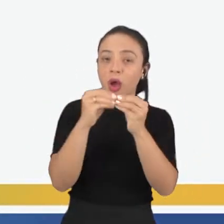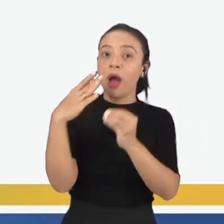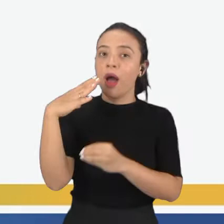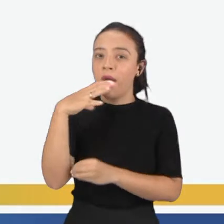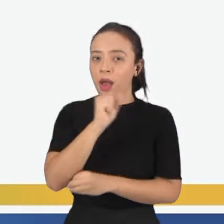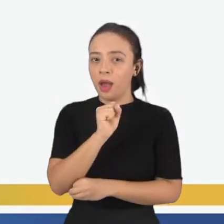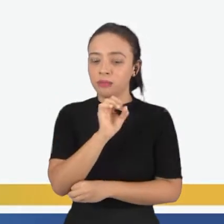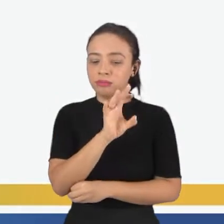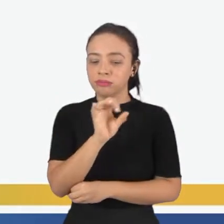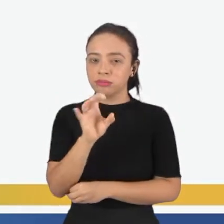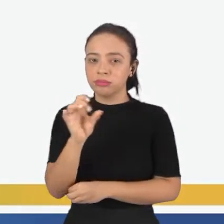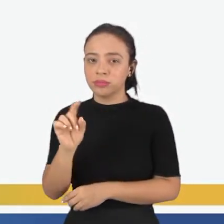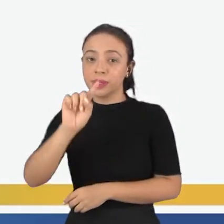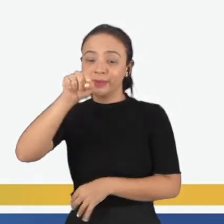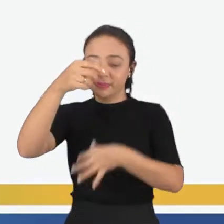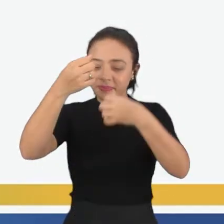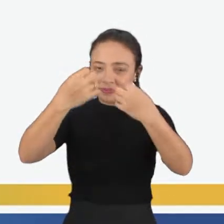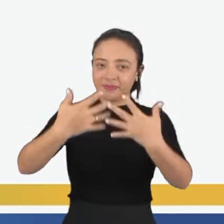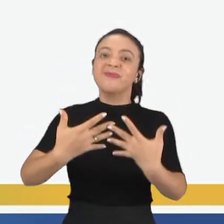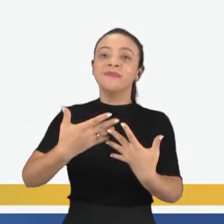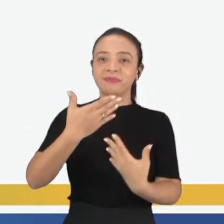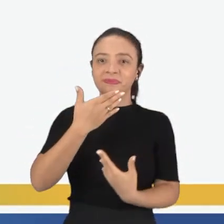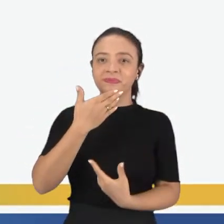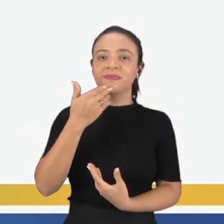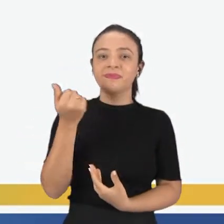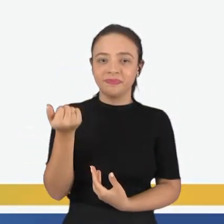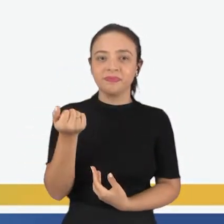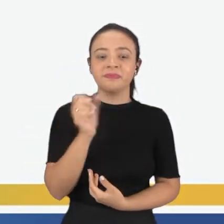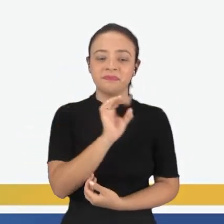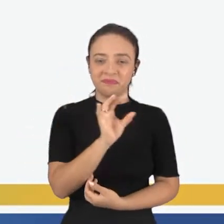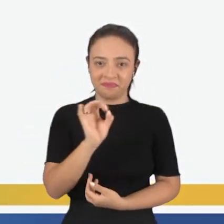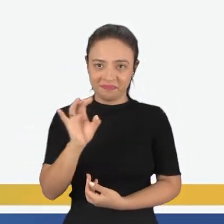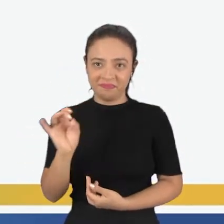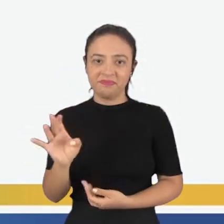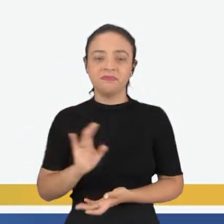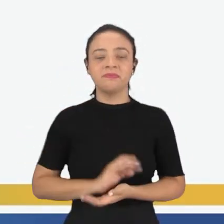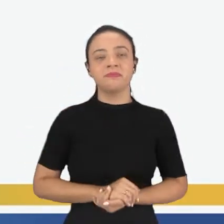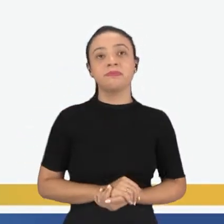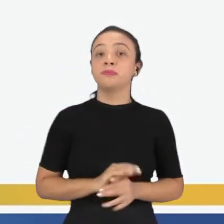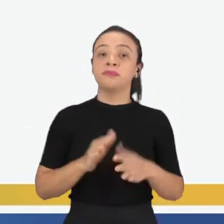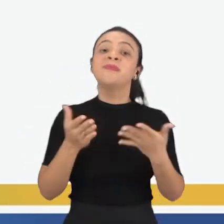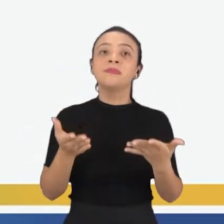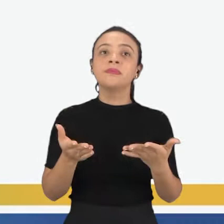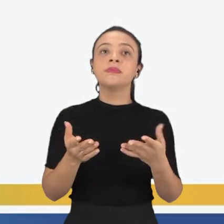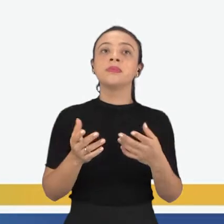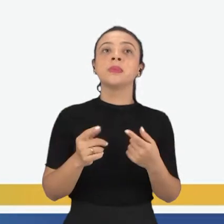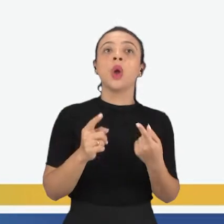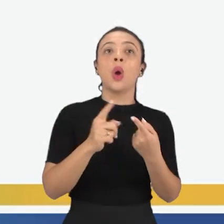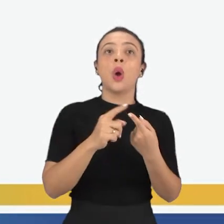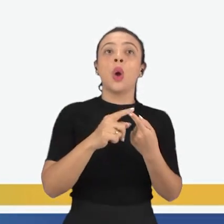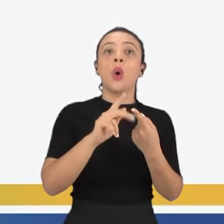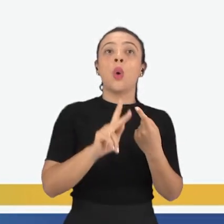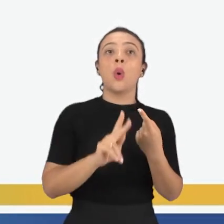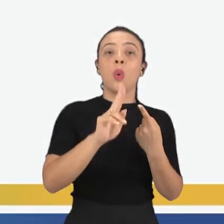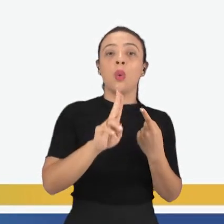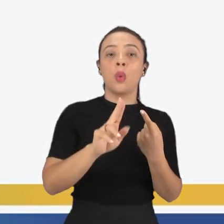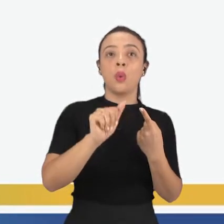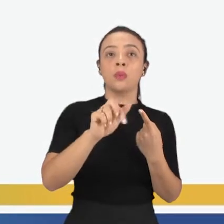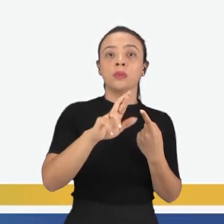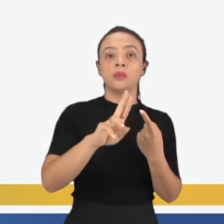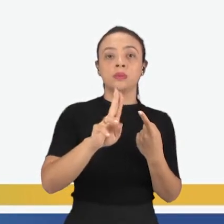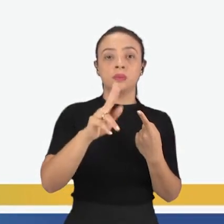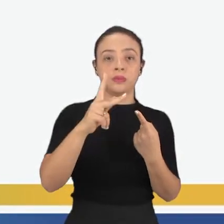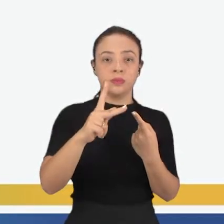rapidinho sobre elas, depois nós vamos explicar mais um pouco sobre cada uma. Então, gente, o Cuarupi é um ritual celebrado